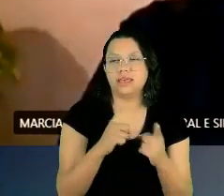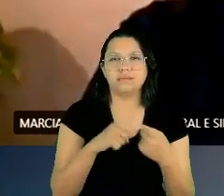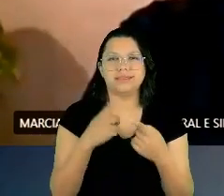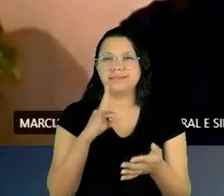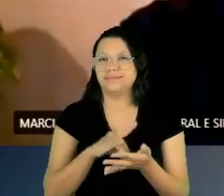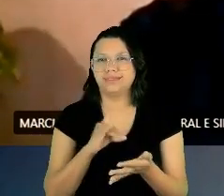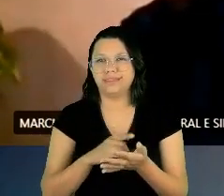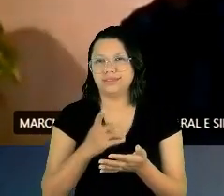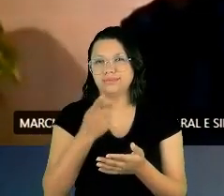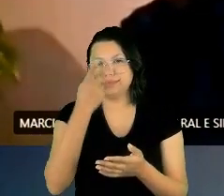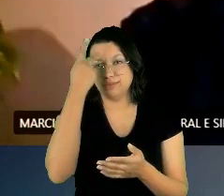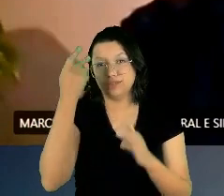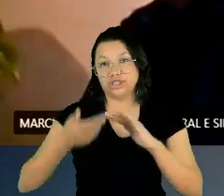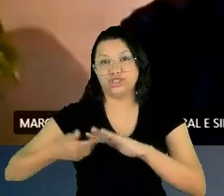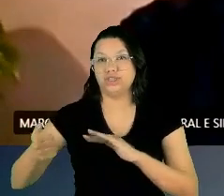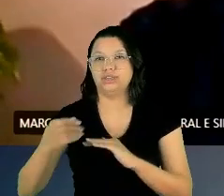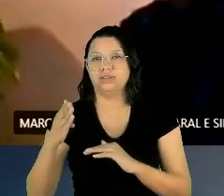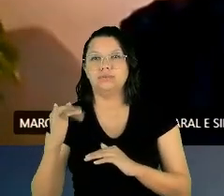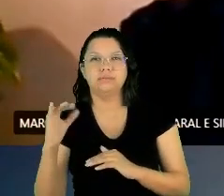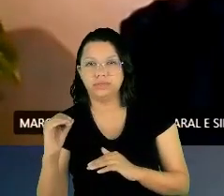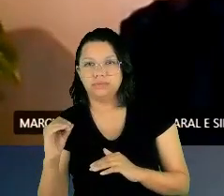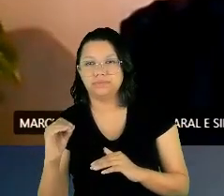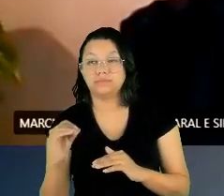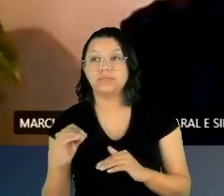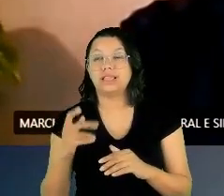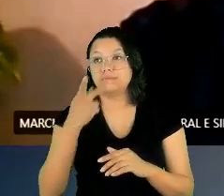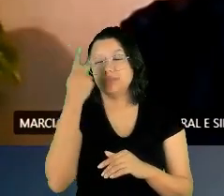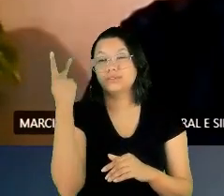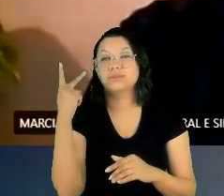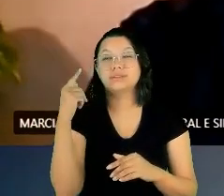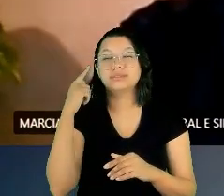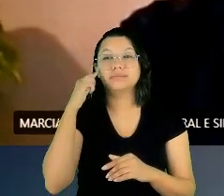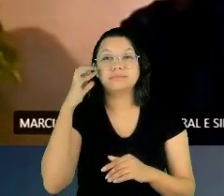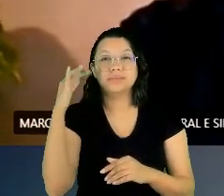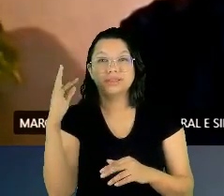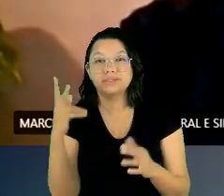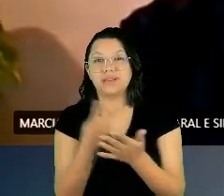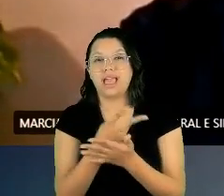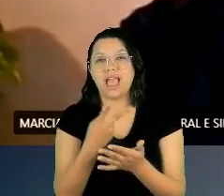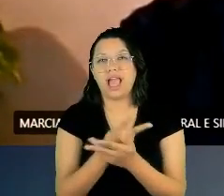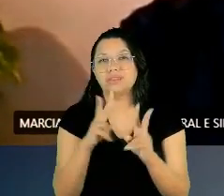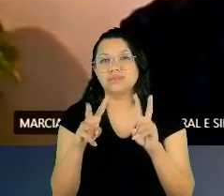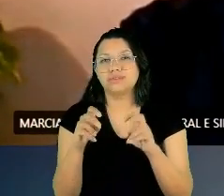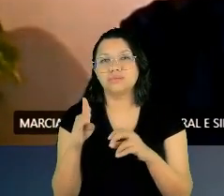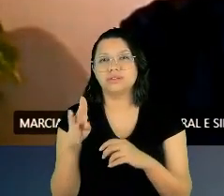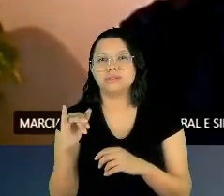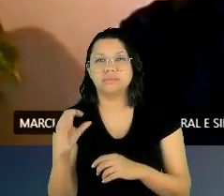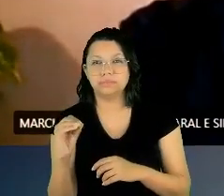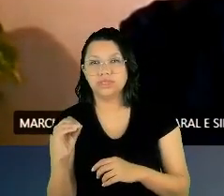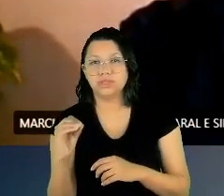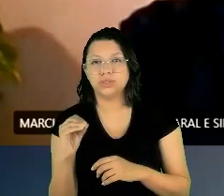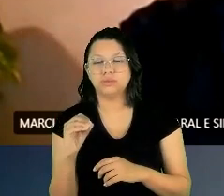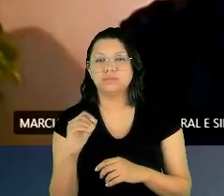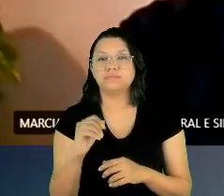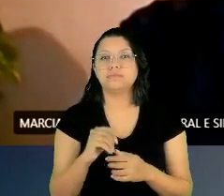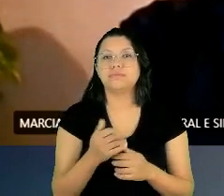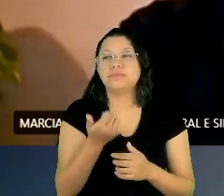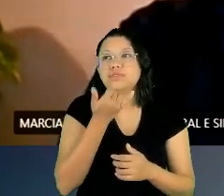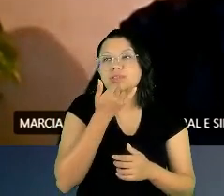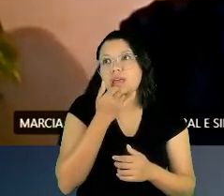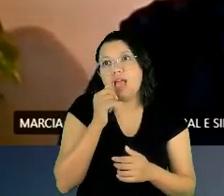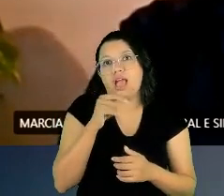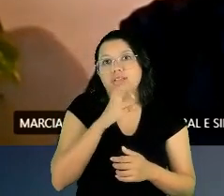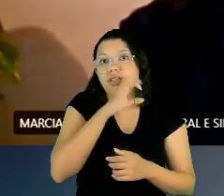né? Porque tem aí uma cultura, uma ideia equivocada de biologização do ser humano. Desculpa, a gente é